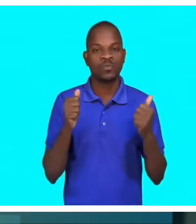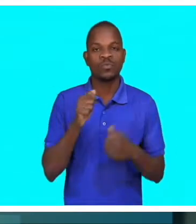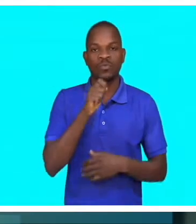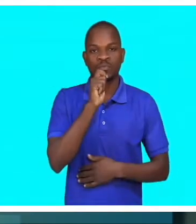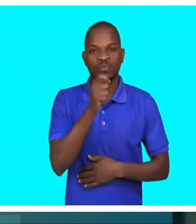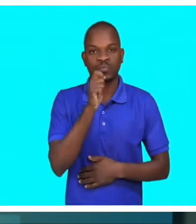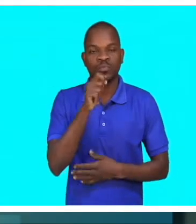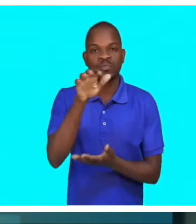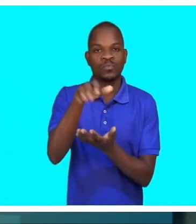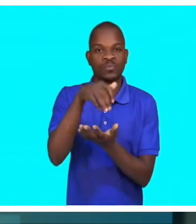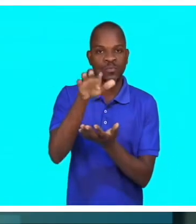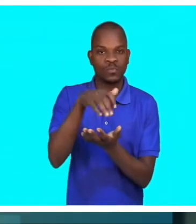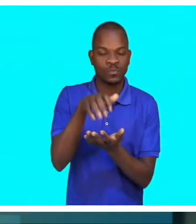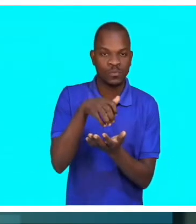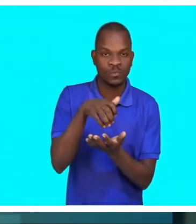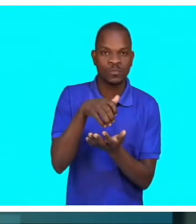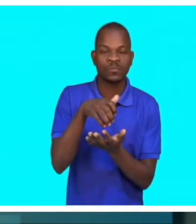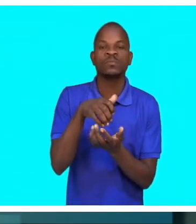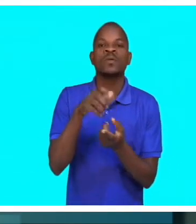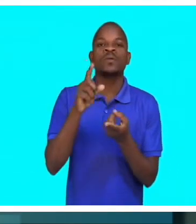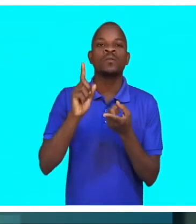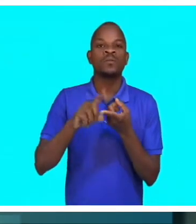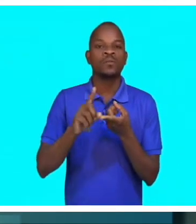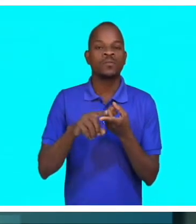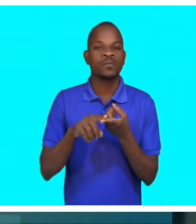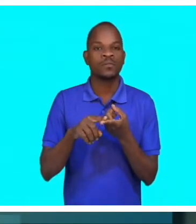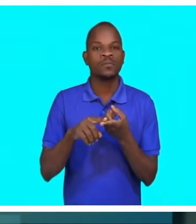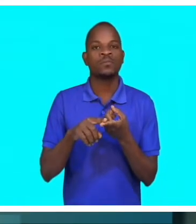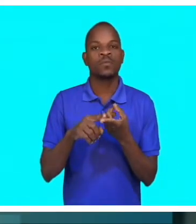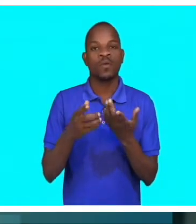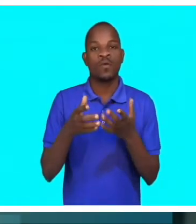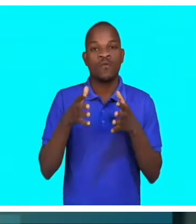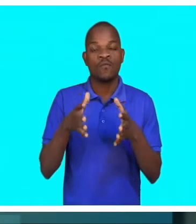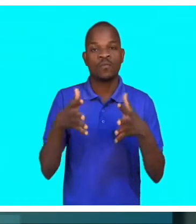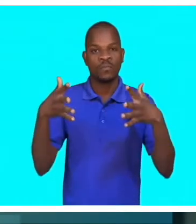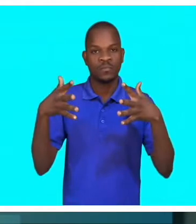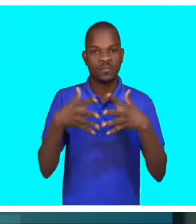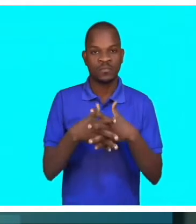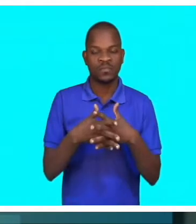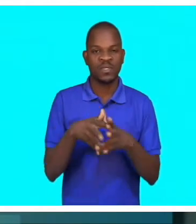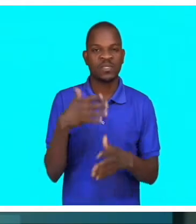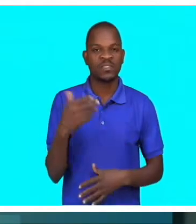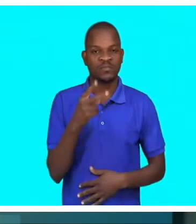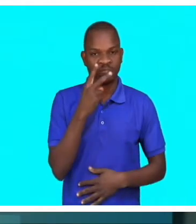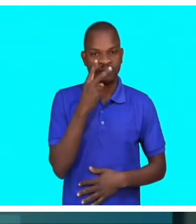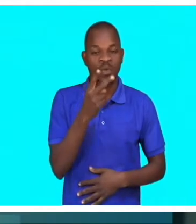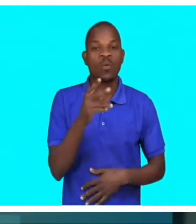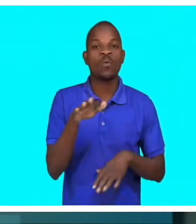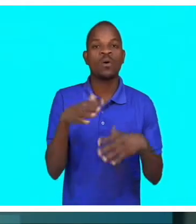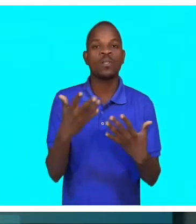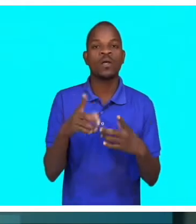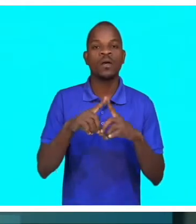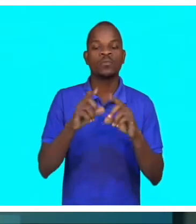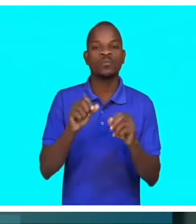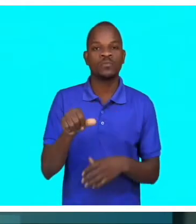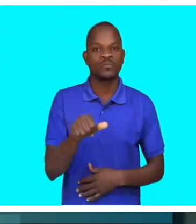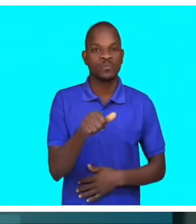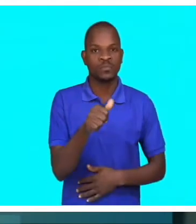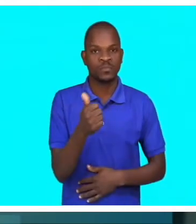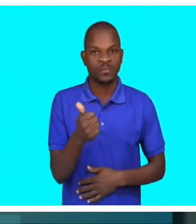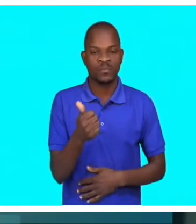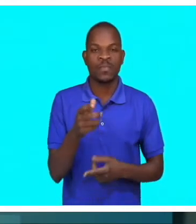questão da cobertura de informação ligada à questão da saúde. E de forma clara, vimos quais são os aspectos